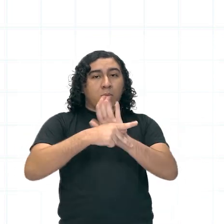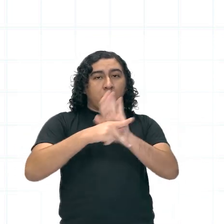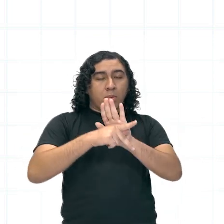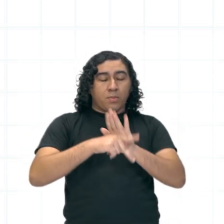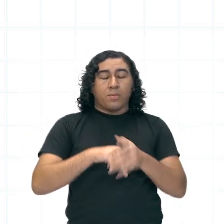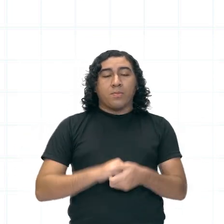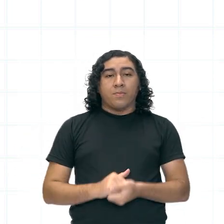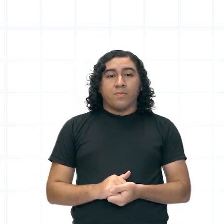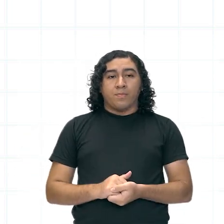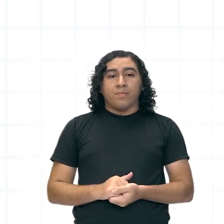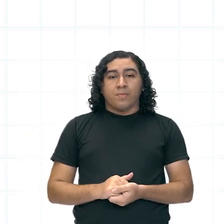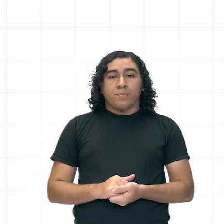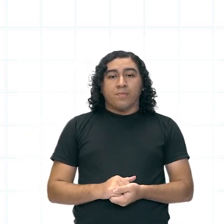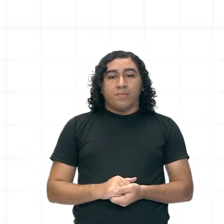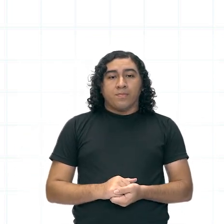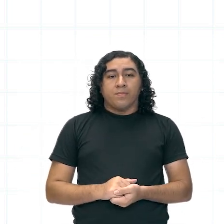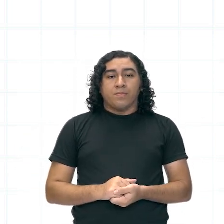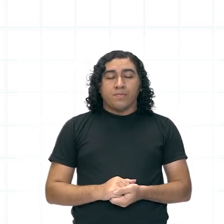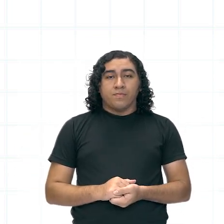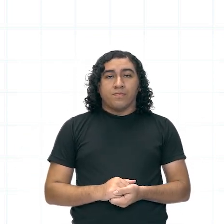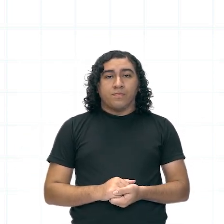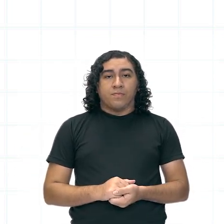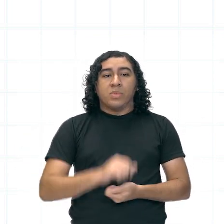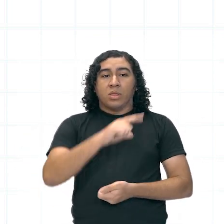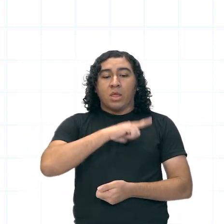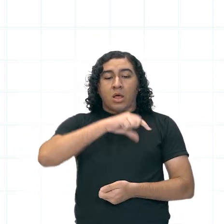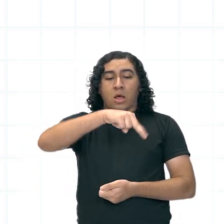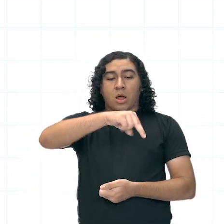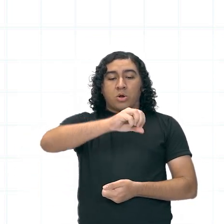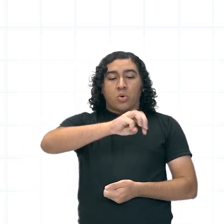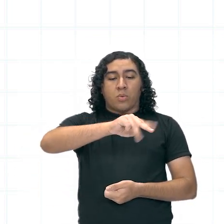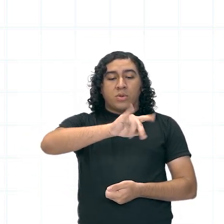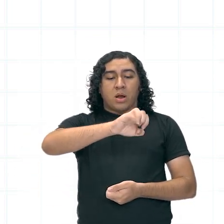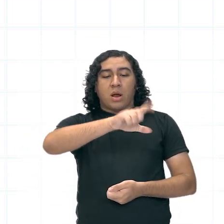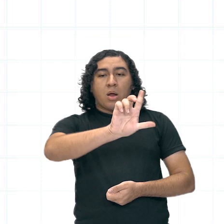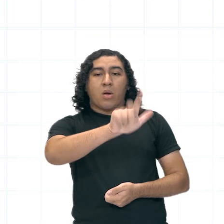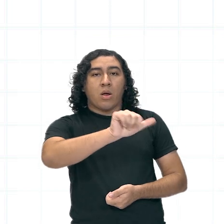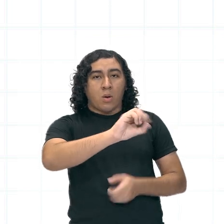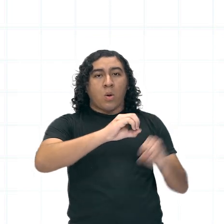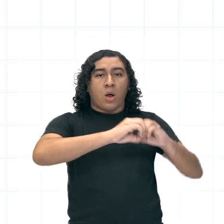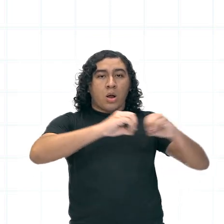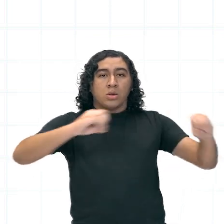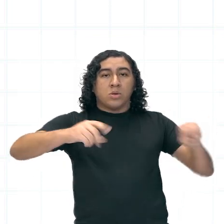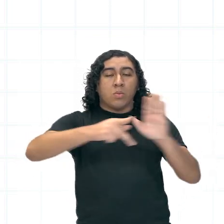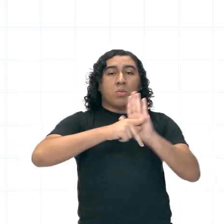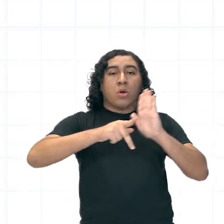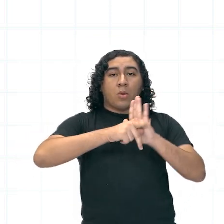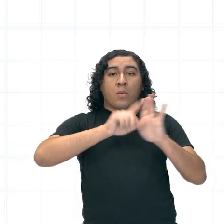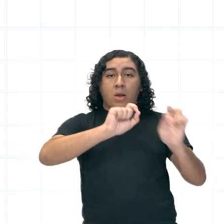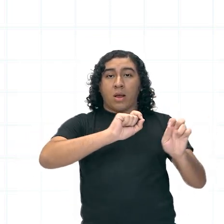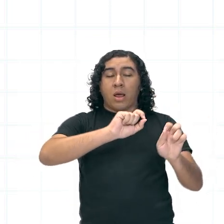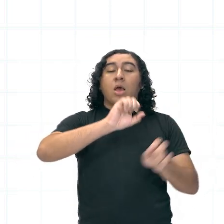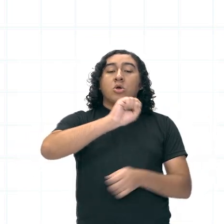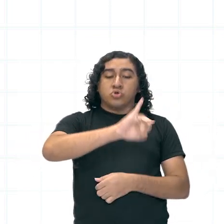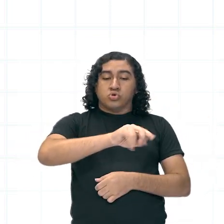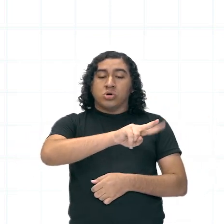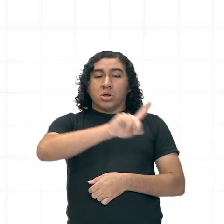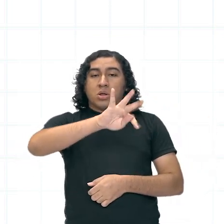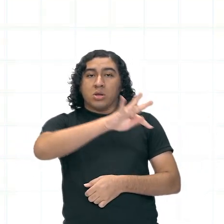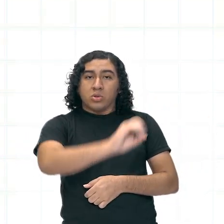informação é importante, gente. O sintagma nominal de uma oração é exatamente o sujeito,